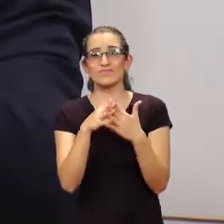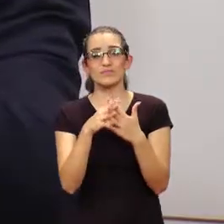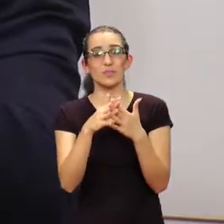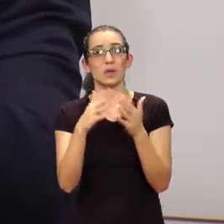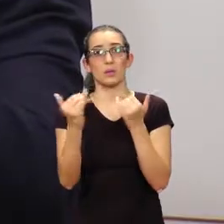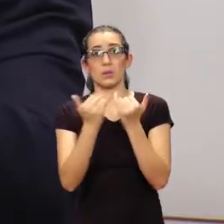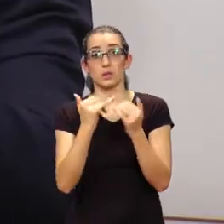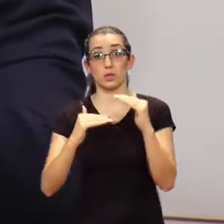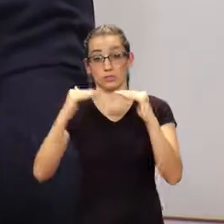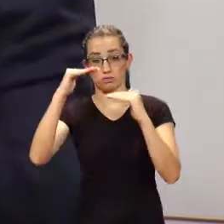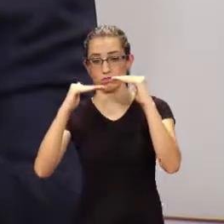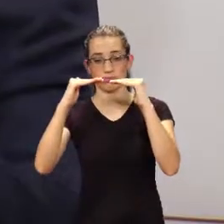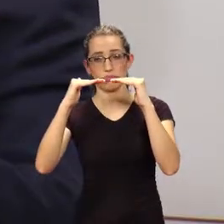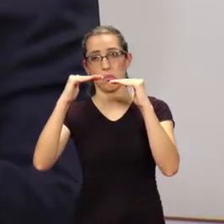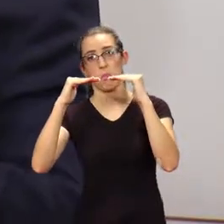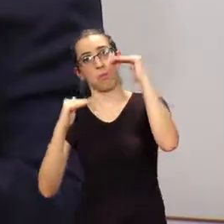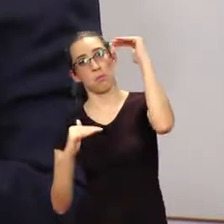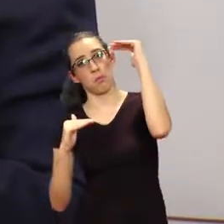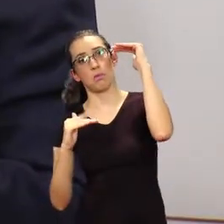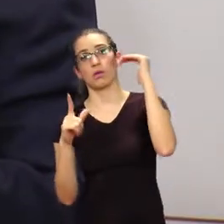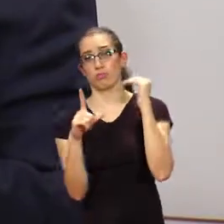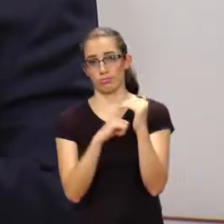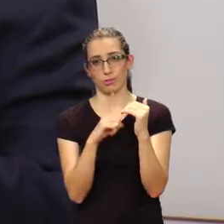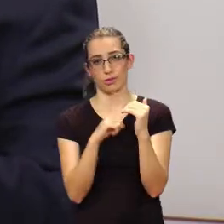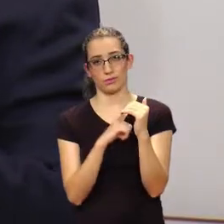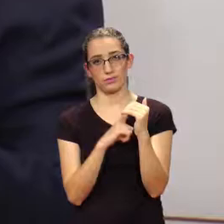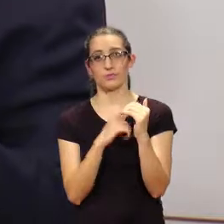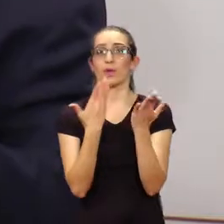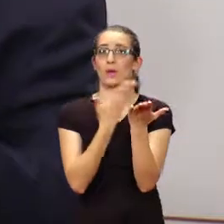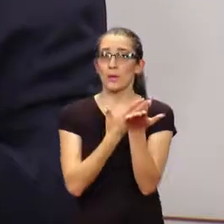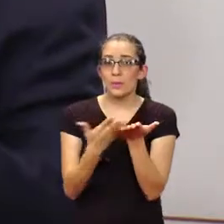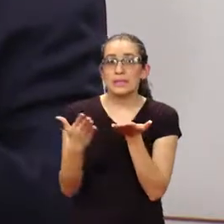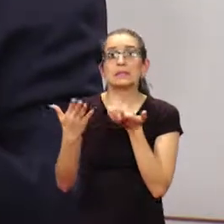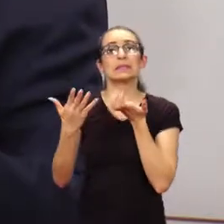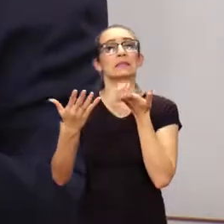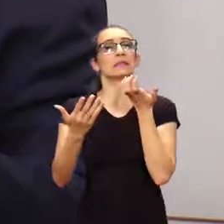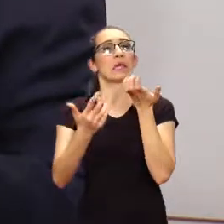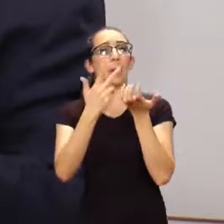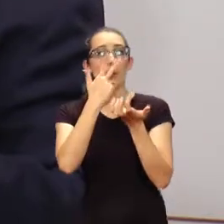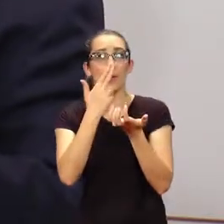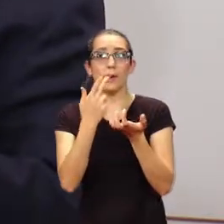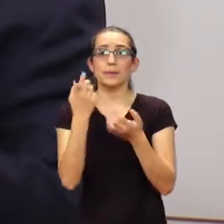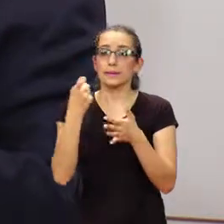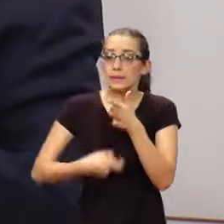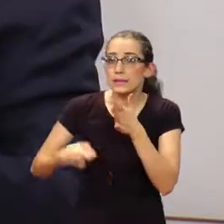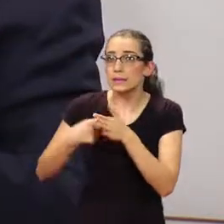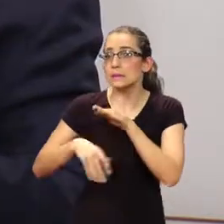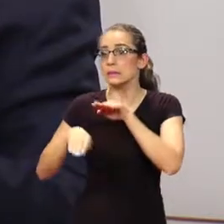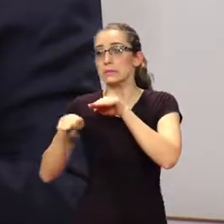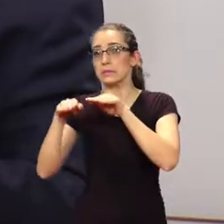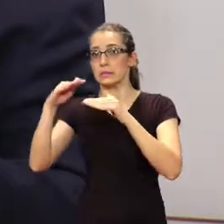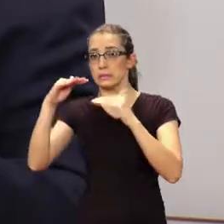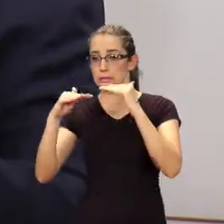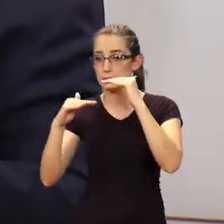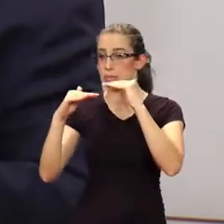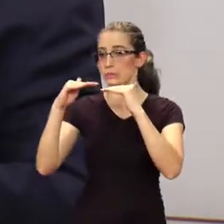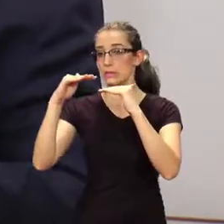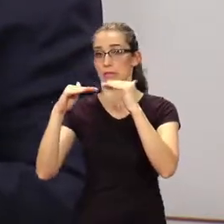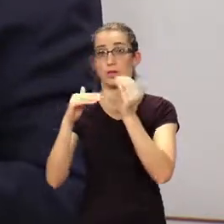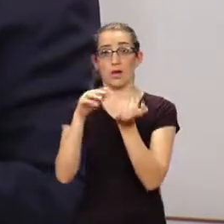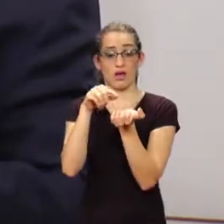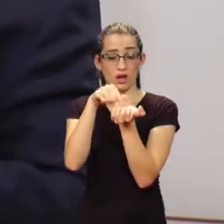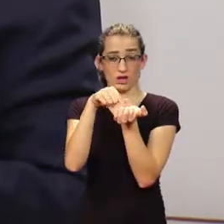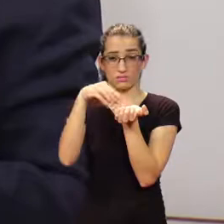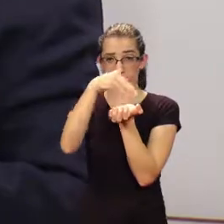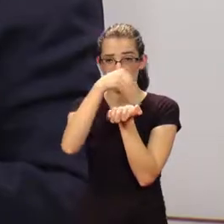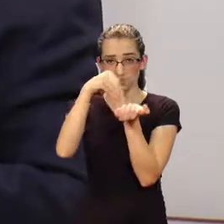fosfato livre que teria na saliva fica menor do que aqui. E aí o organismo tenta, digamos, estabelecer um equilíbrio e retira